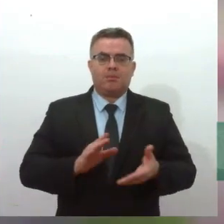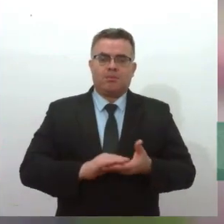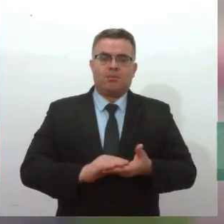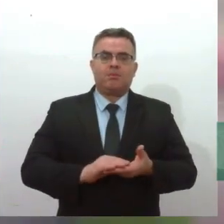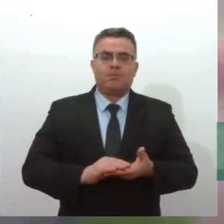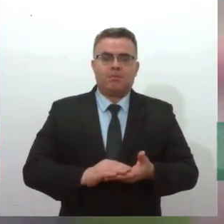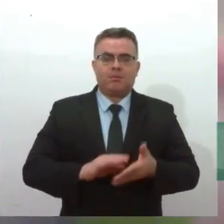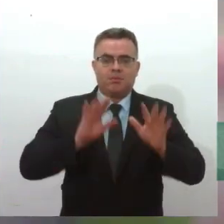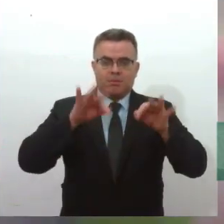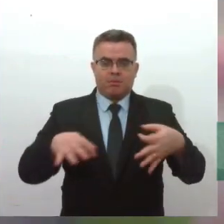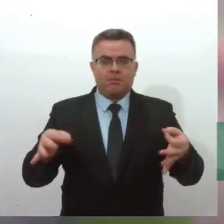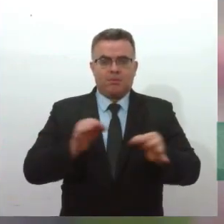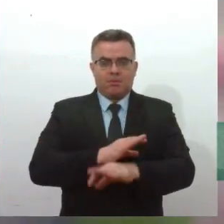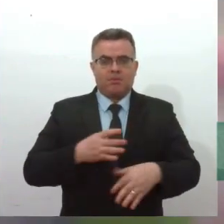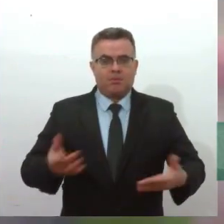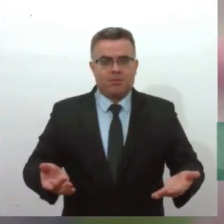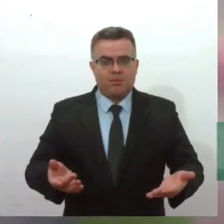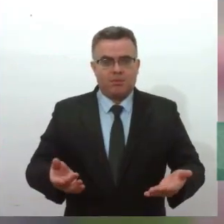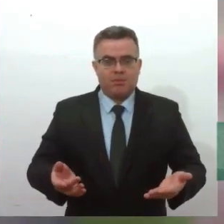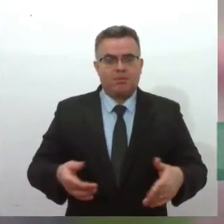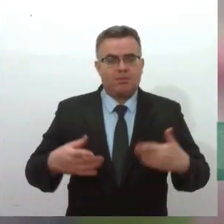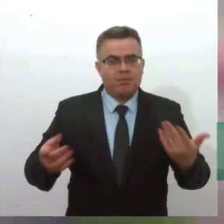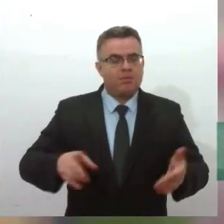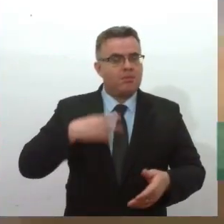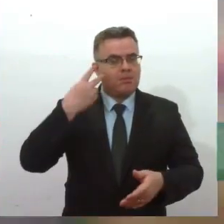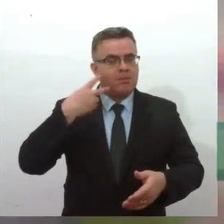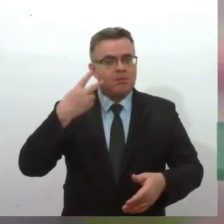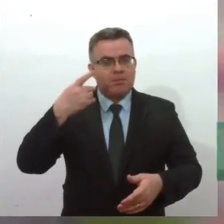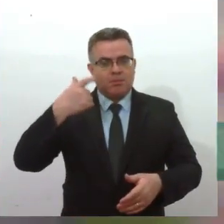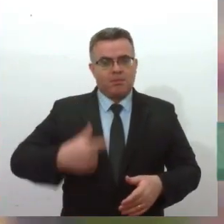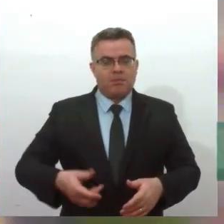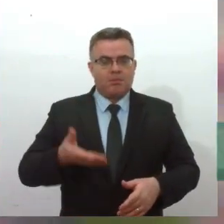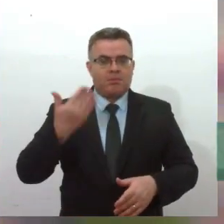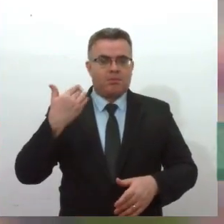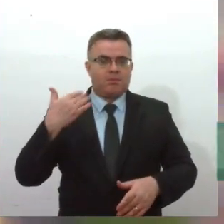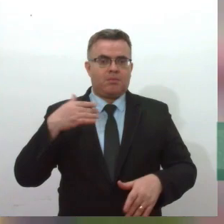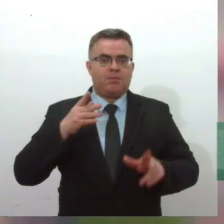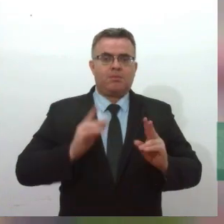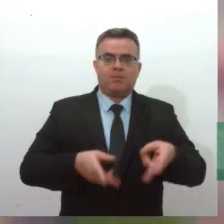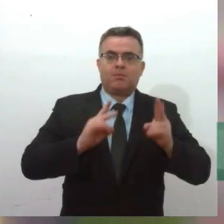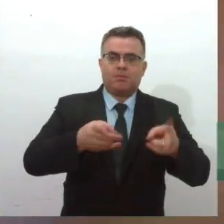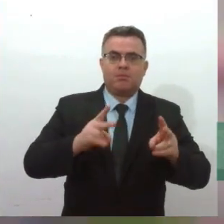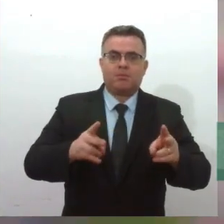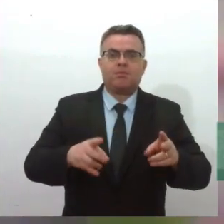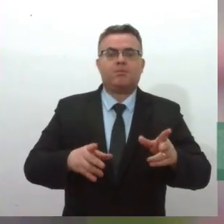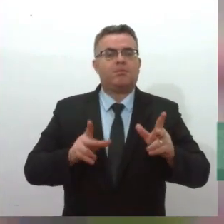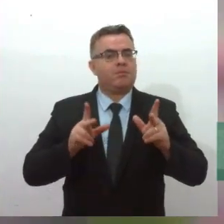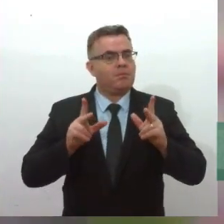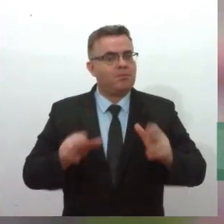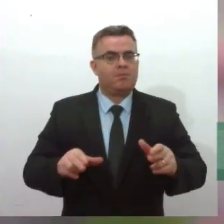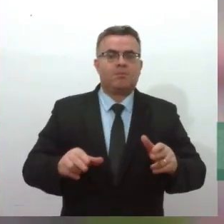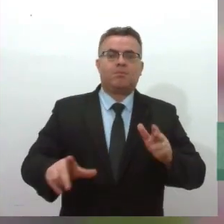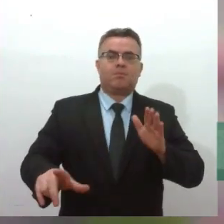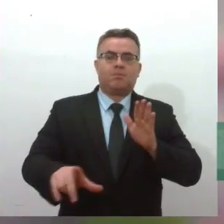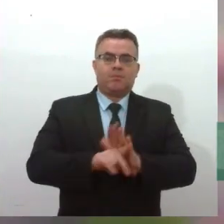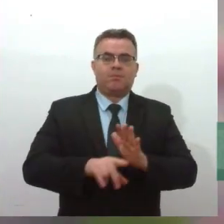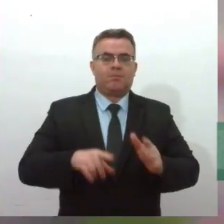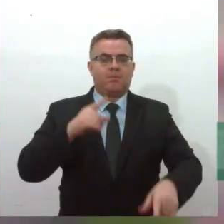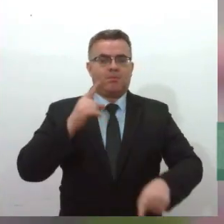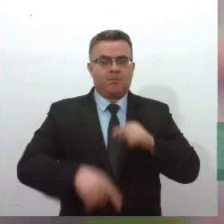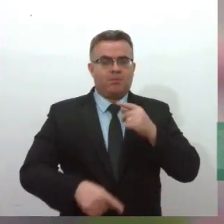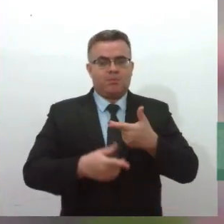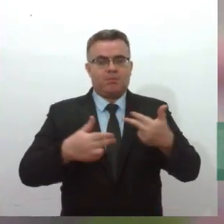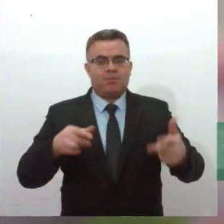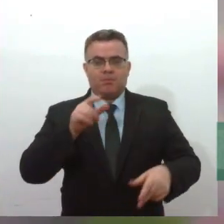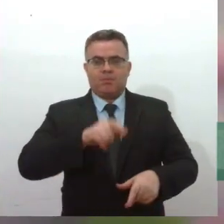para finalizar a época que eu era vereador em Aracaju essa mesma esse mesmo artigo né na lei proibindo eutanásia